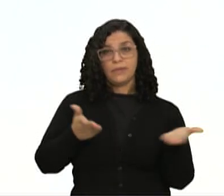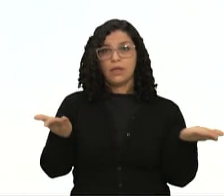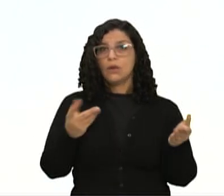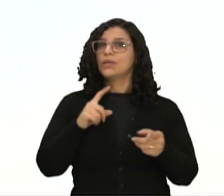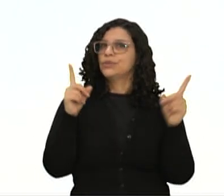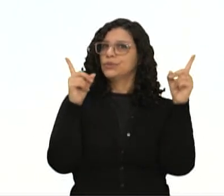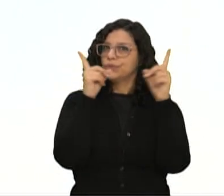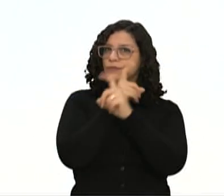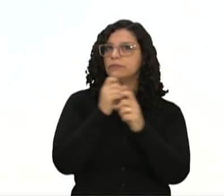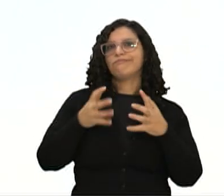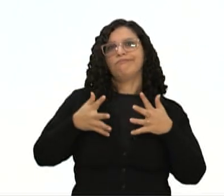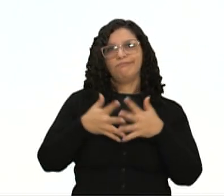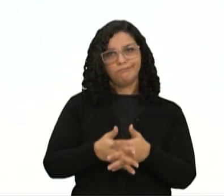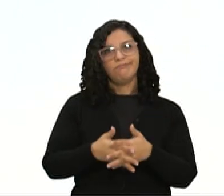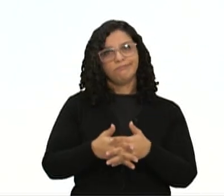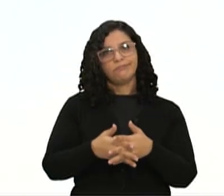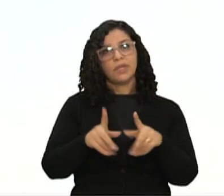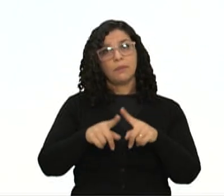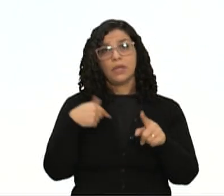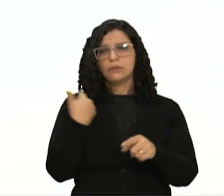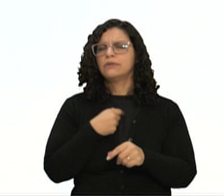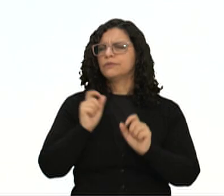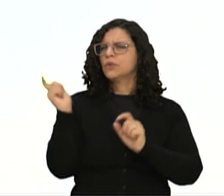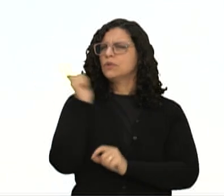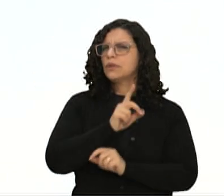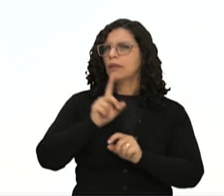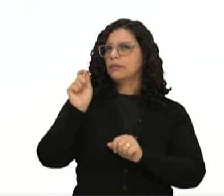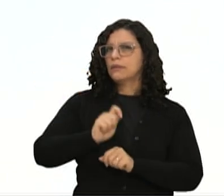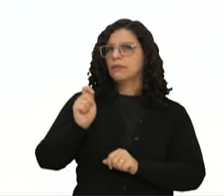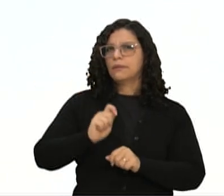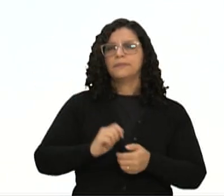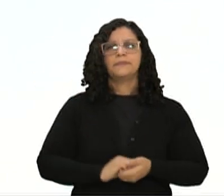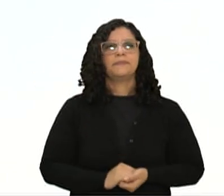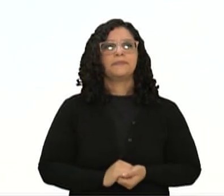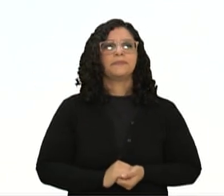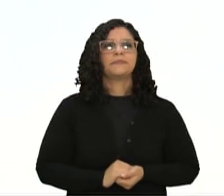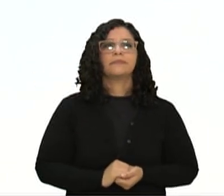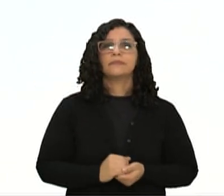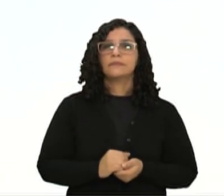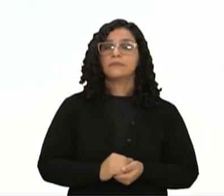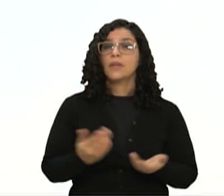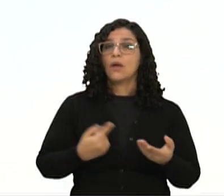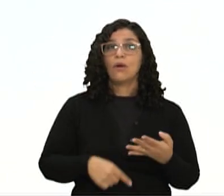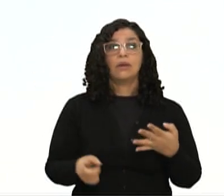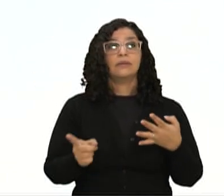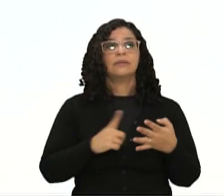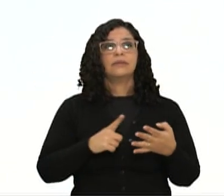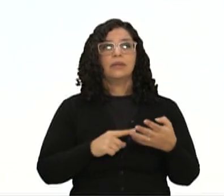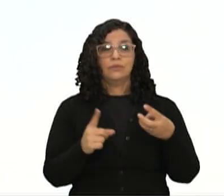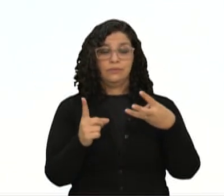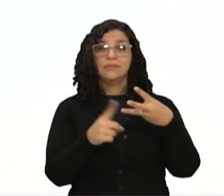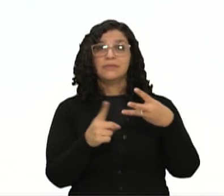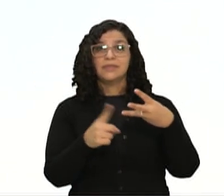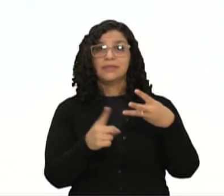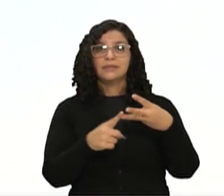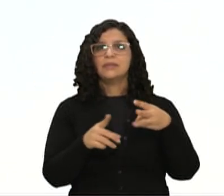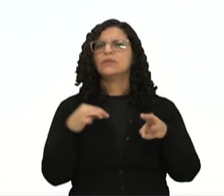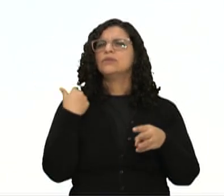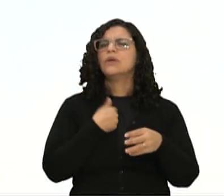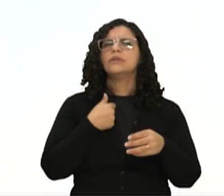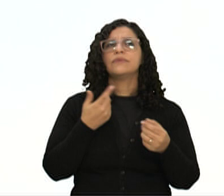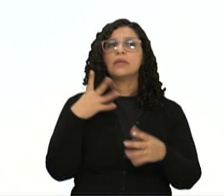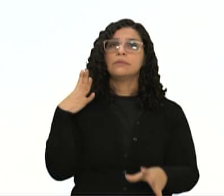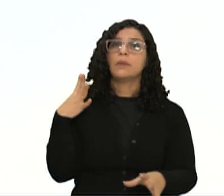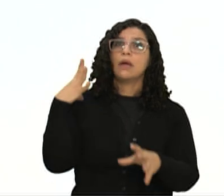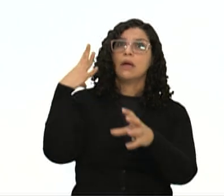tão difícil, complicado, mas tudo vai dar certo. E no último, então, o último item, nós vamos fazer uma